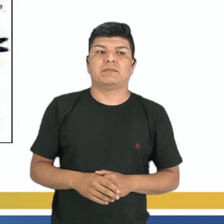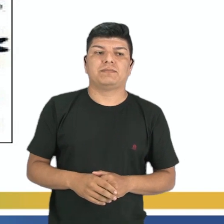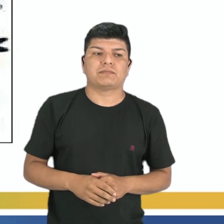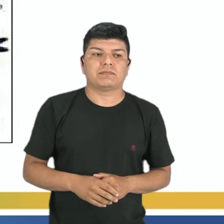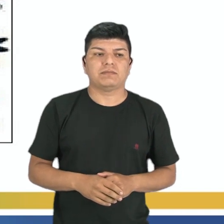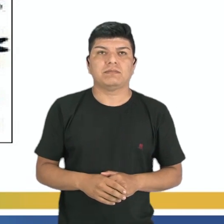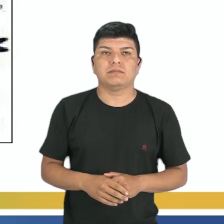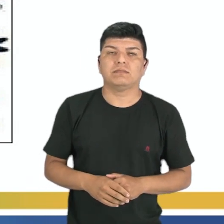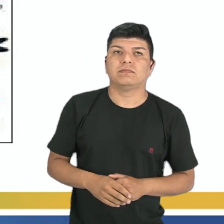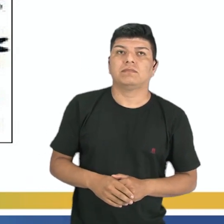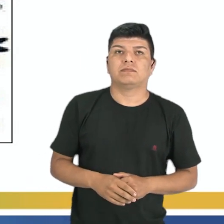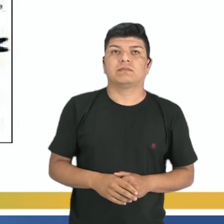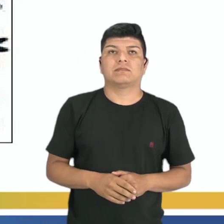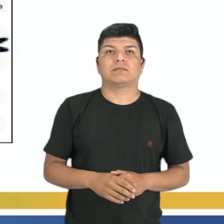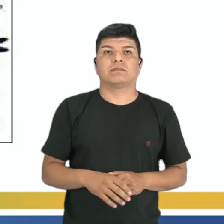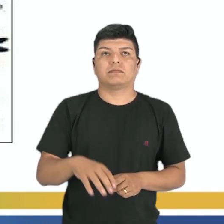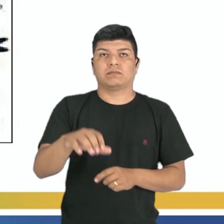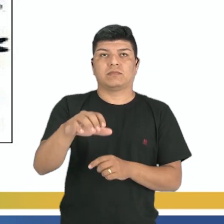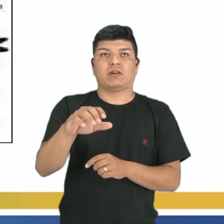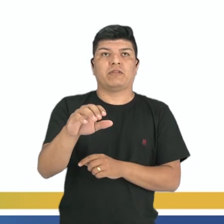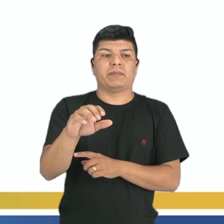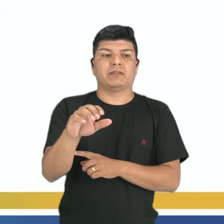alfabeto asteca, né.